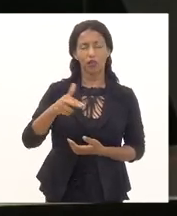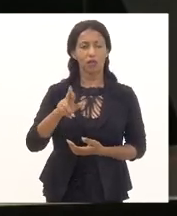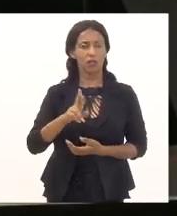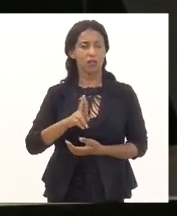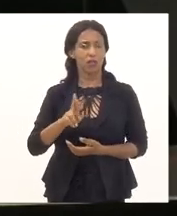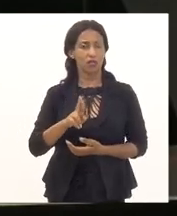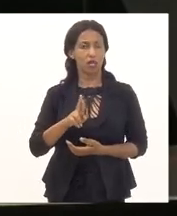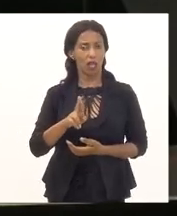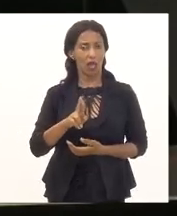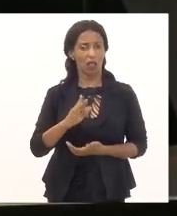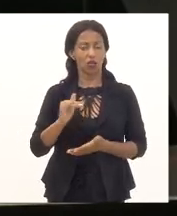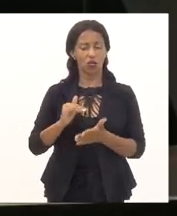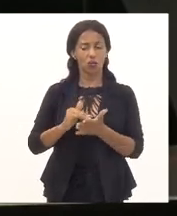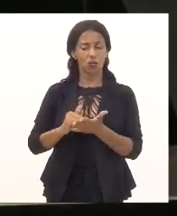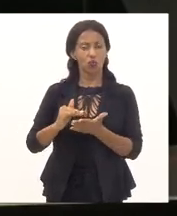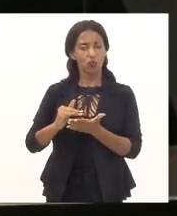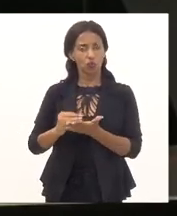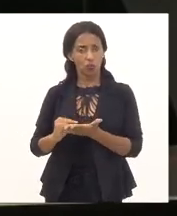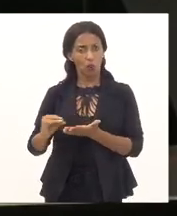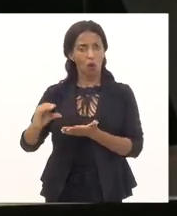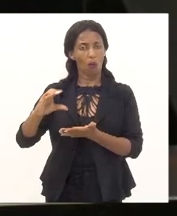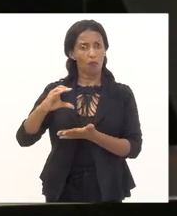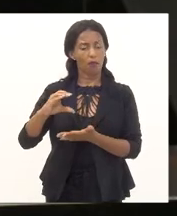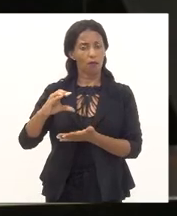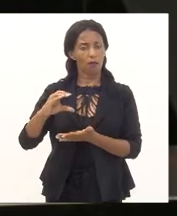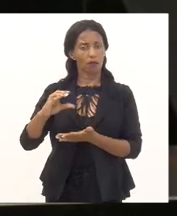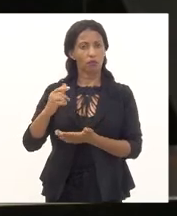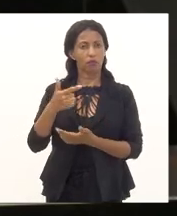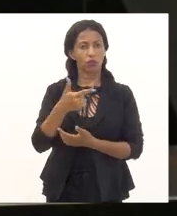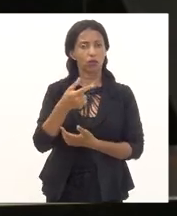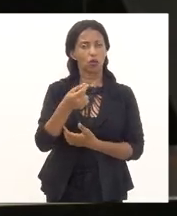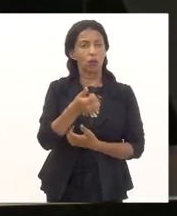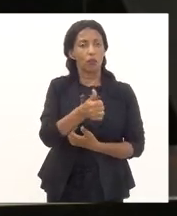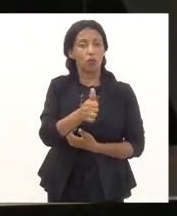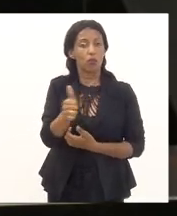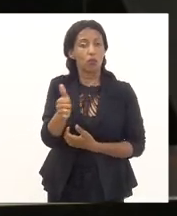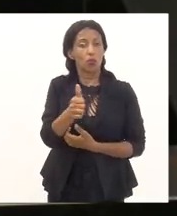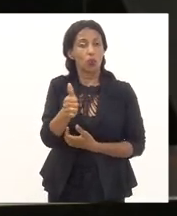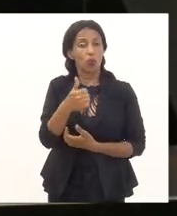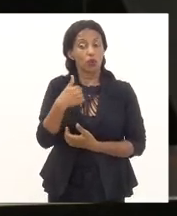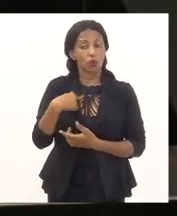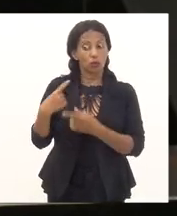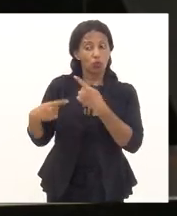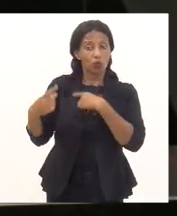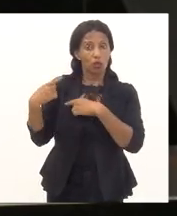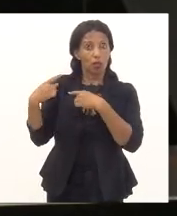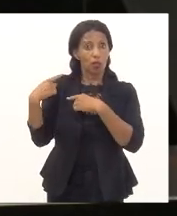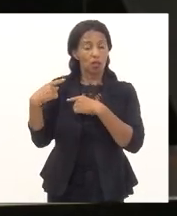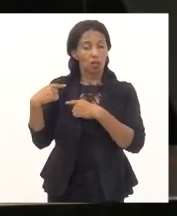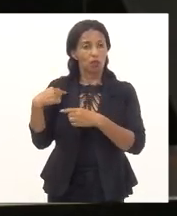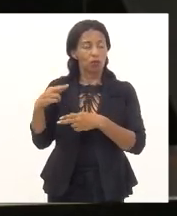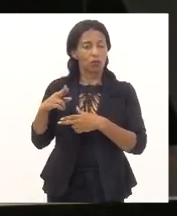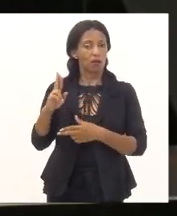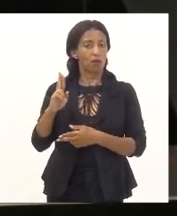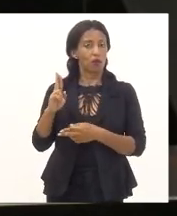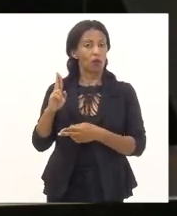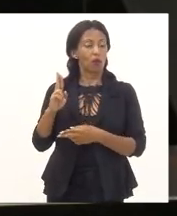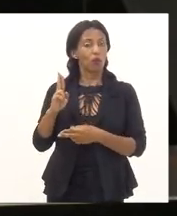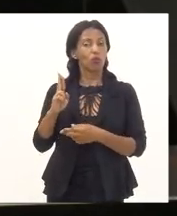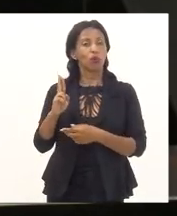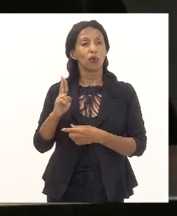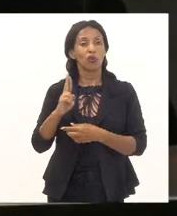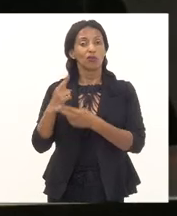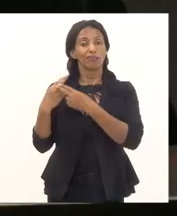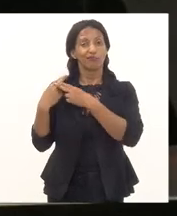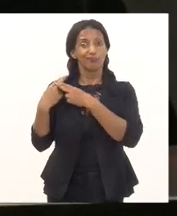R$ 12 e que o último aumento concedido foi em 2011, quando eu exerci o cargo de chefe da Polícia Civil.